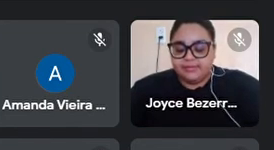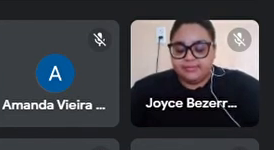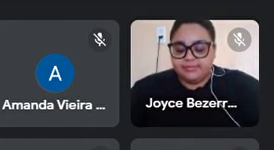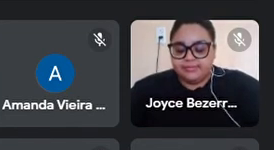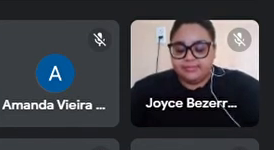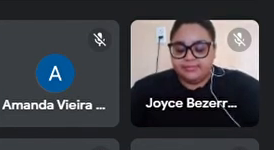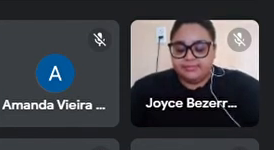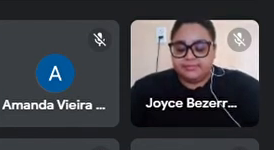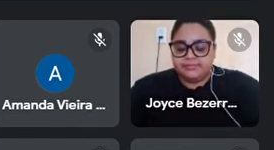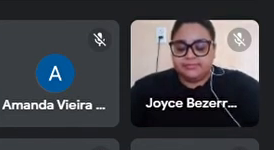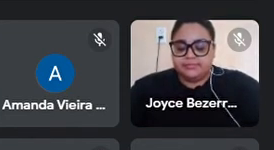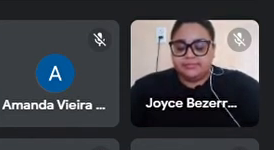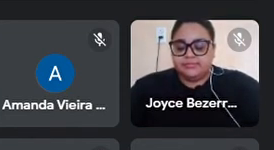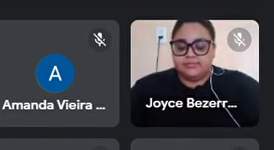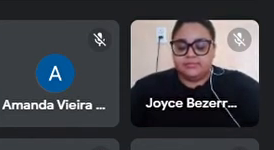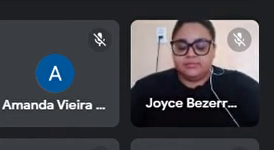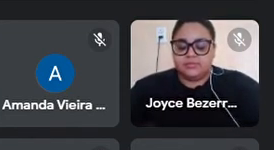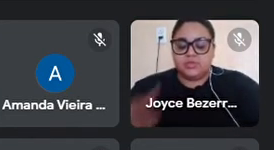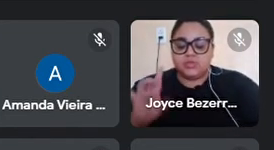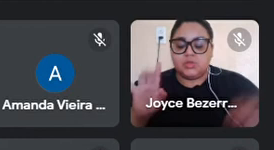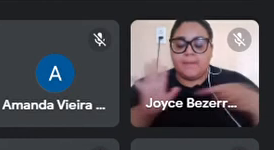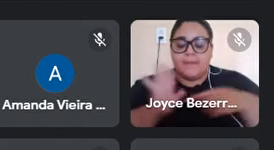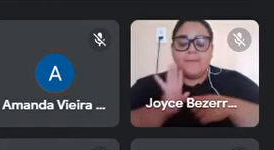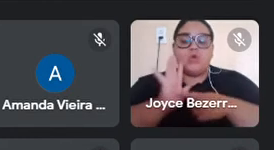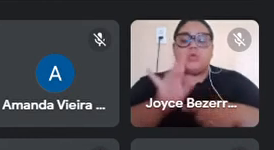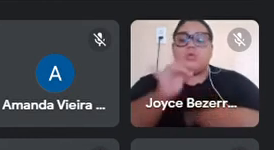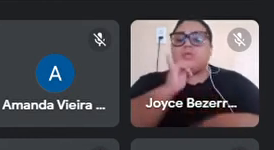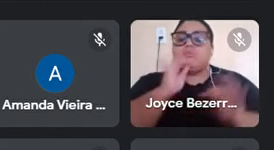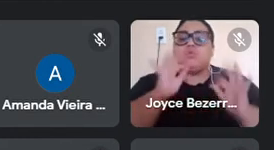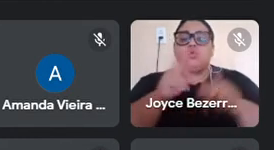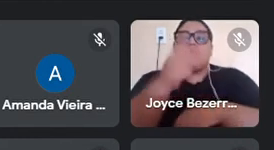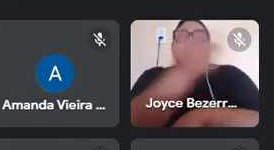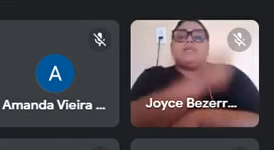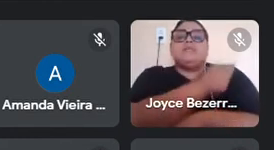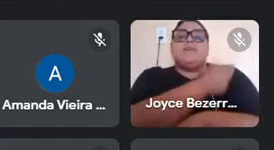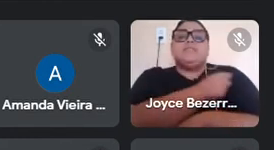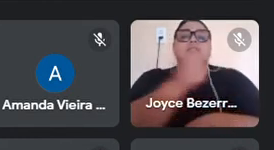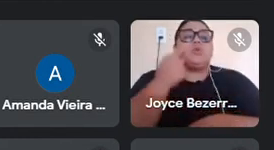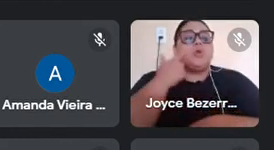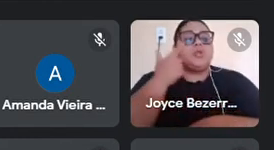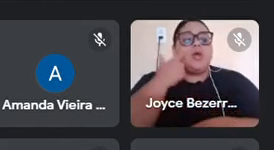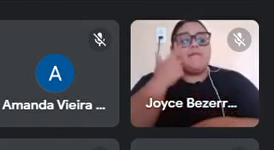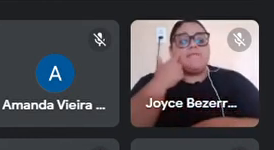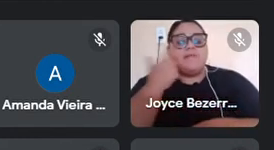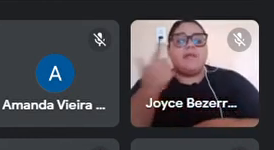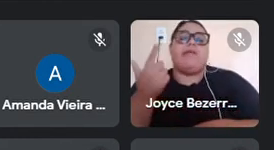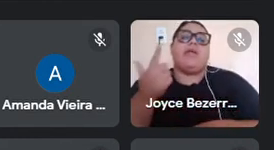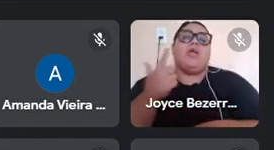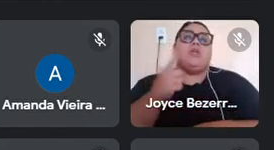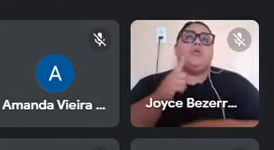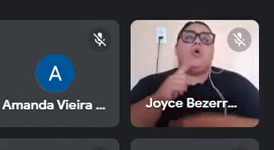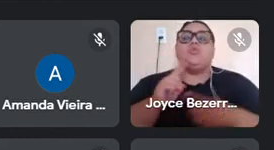E é para dar um exemplo para vocês de todas as vacinas que a gente está vendo aí, Johnson Johnson,